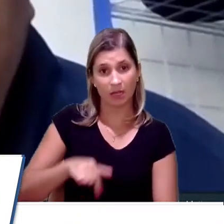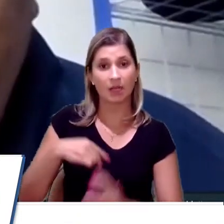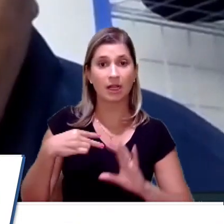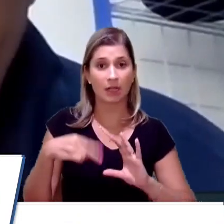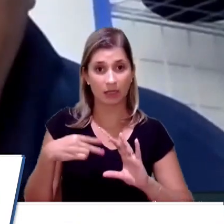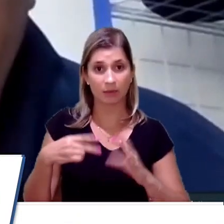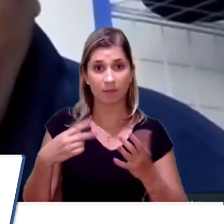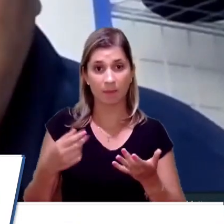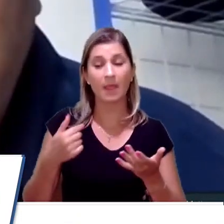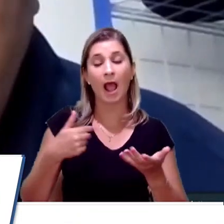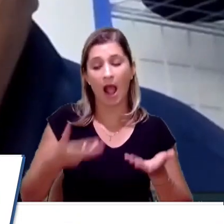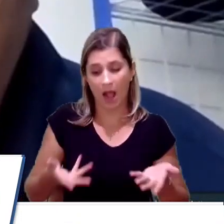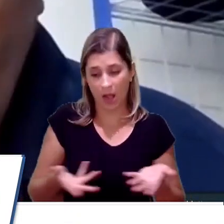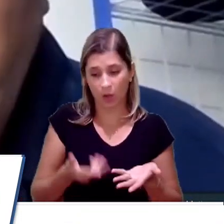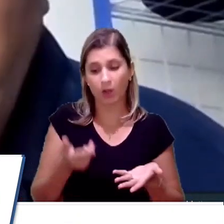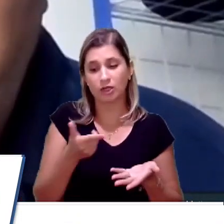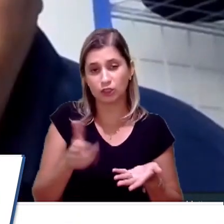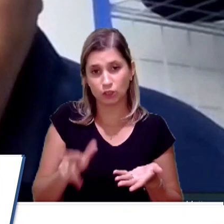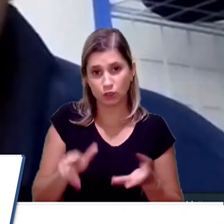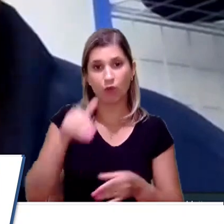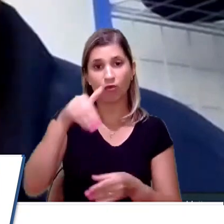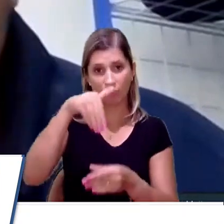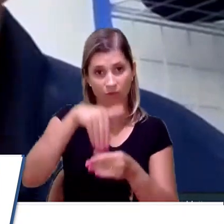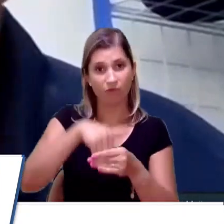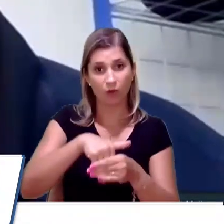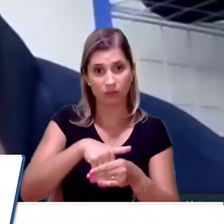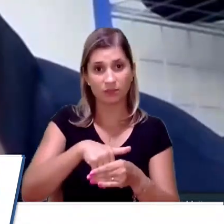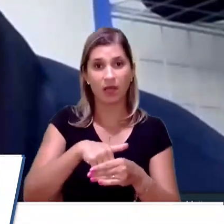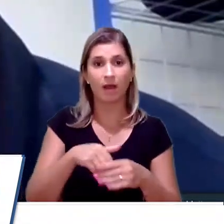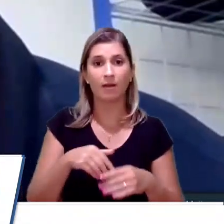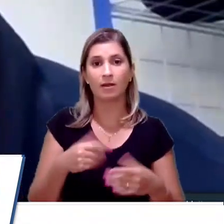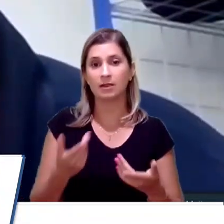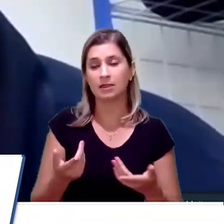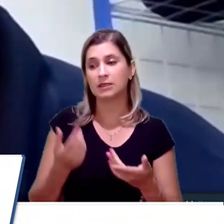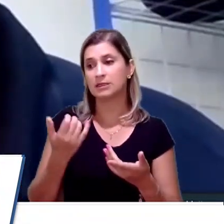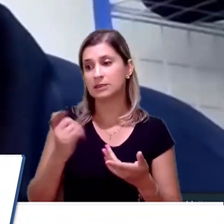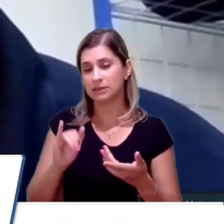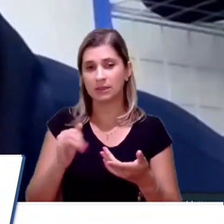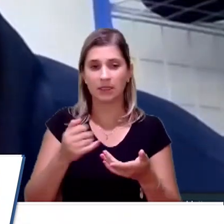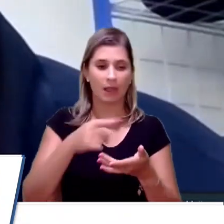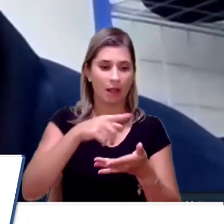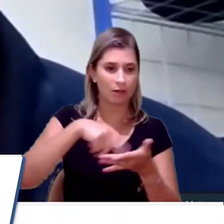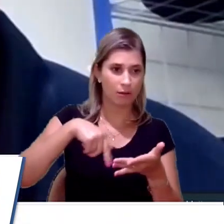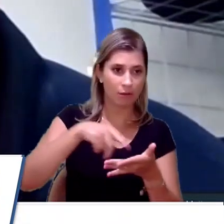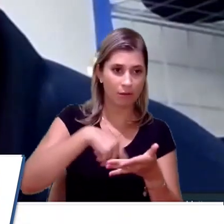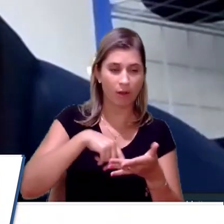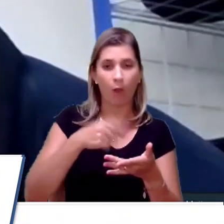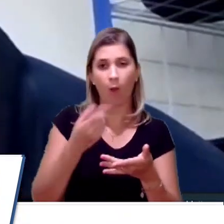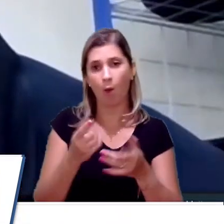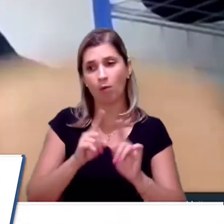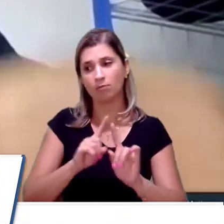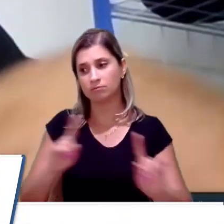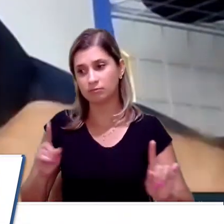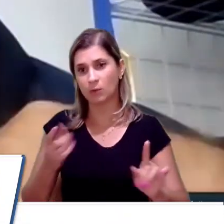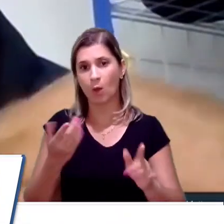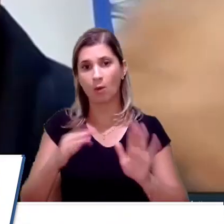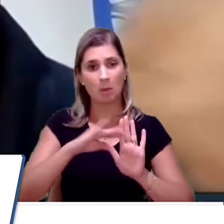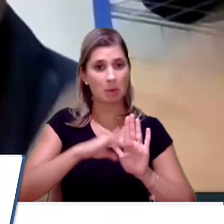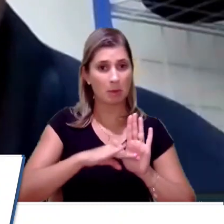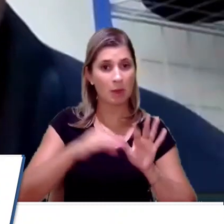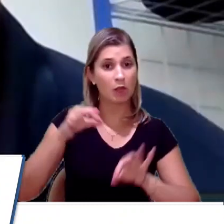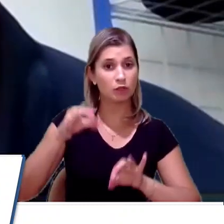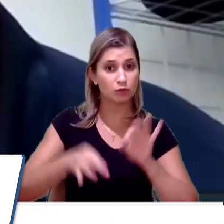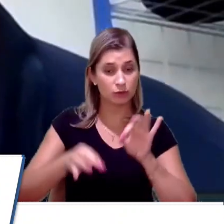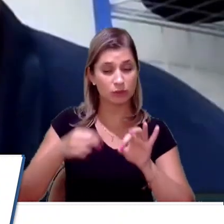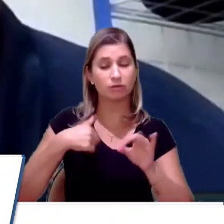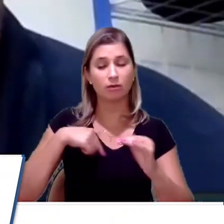dessa vez em votar, porque se é rompimento, se é anulação, qualquer termo jurídico, são favoráveis para que nós